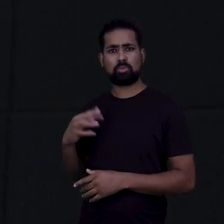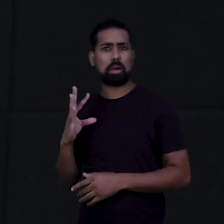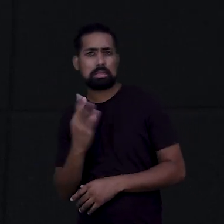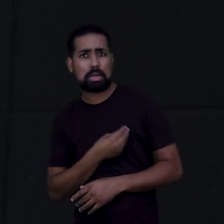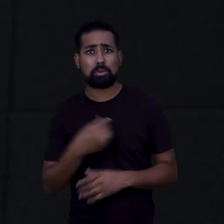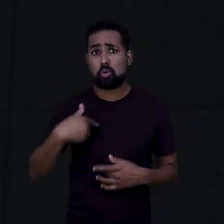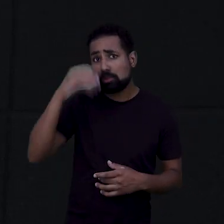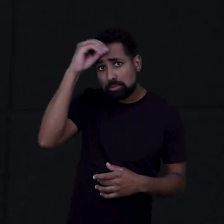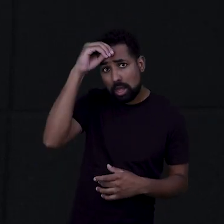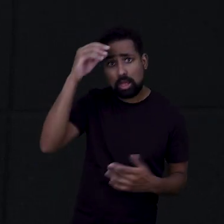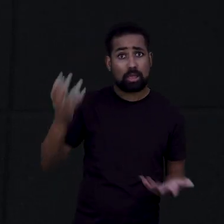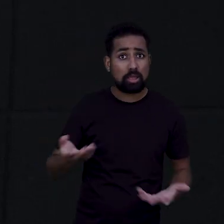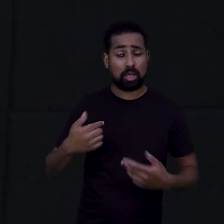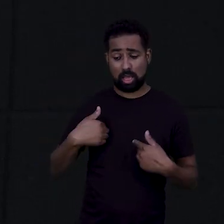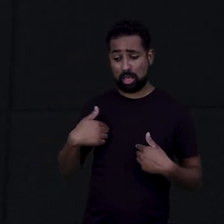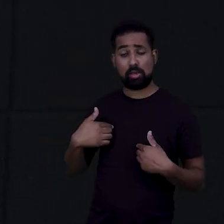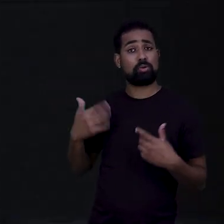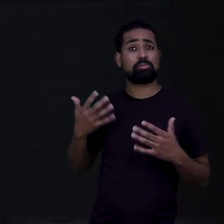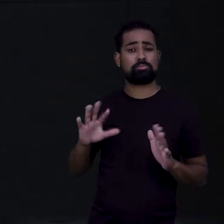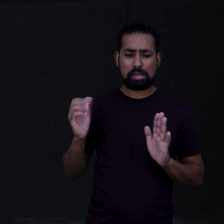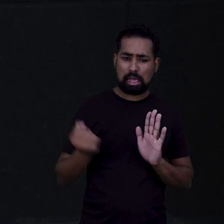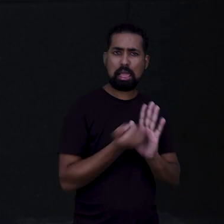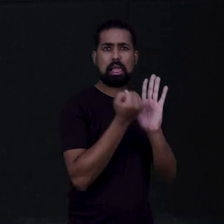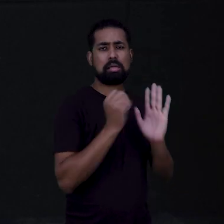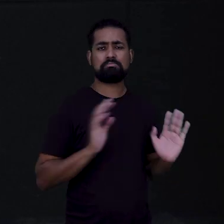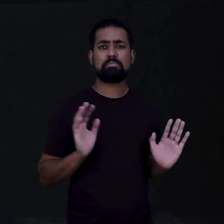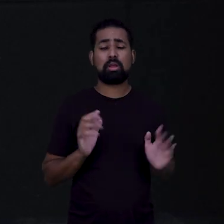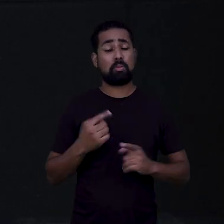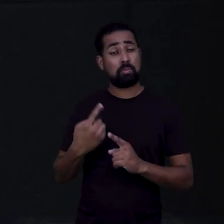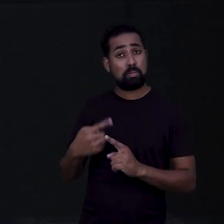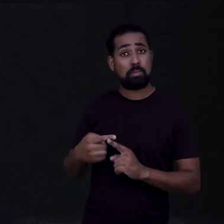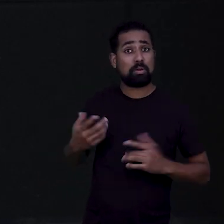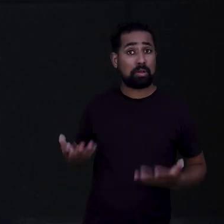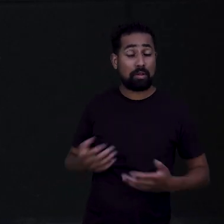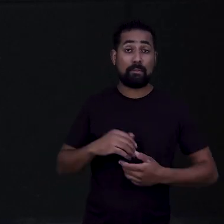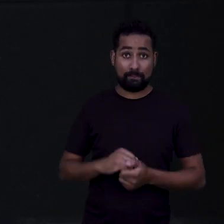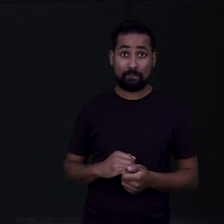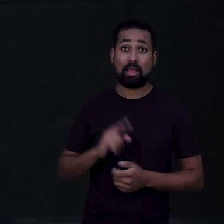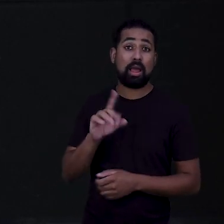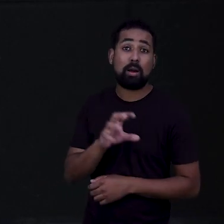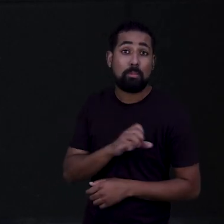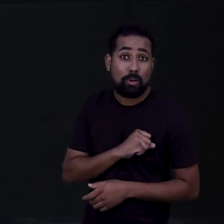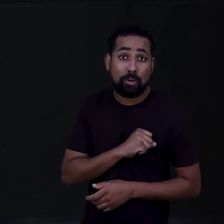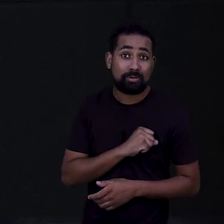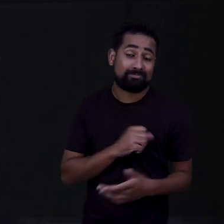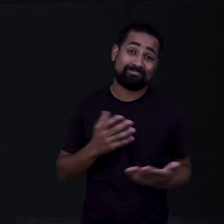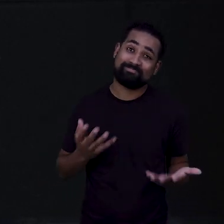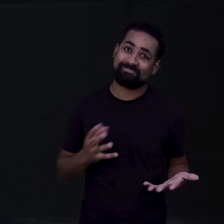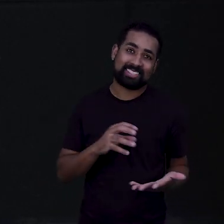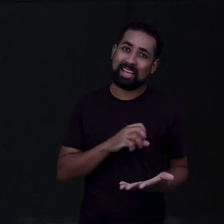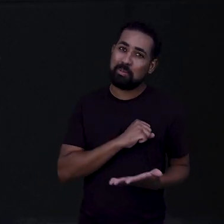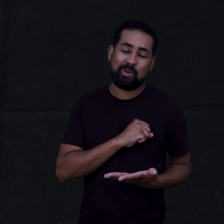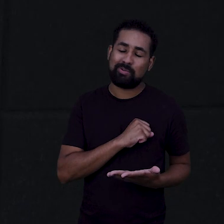trans. Não sei. Eu só não quero me definir, porque é